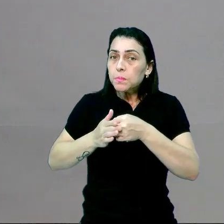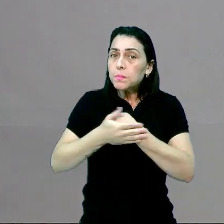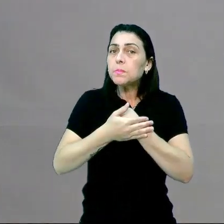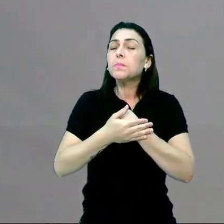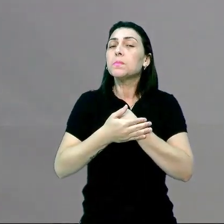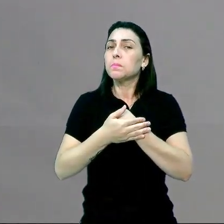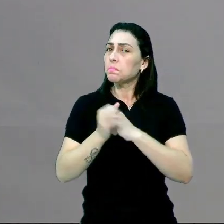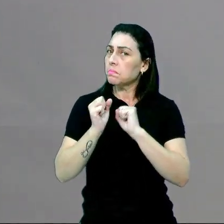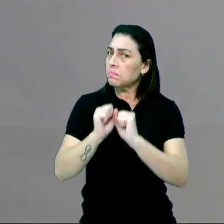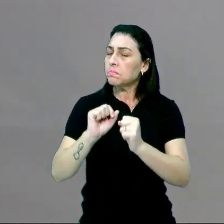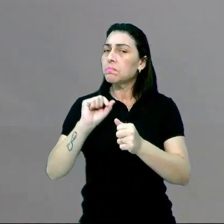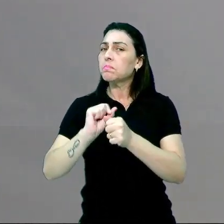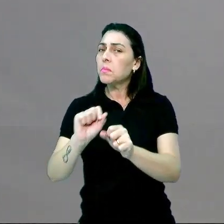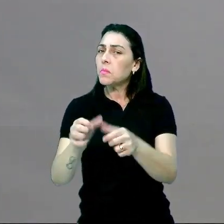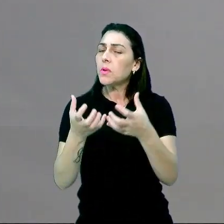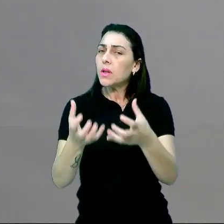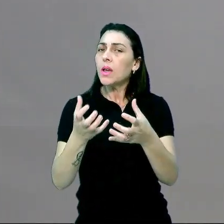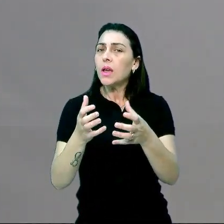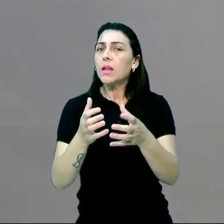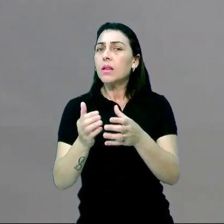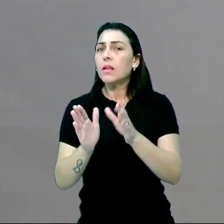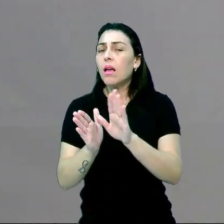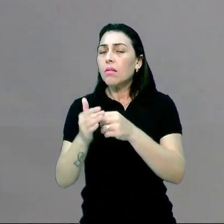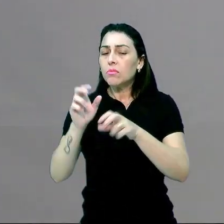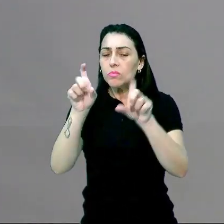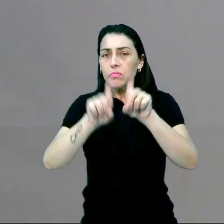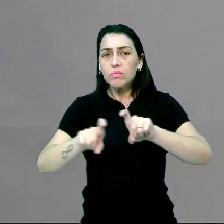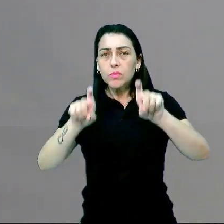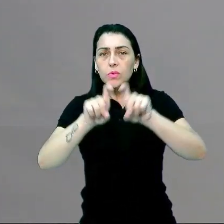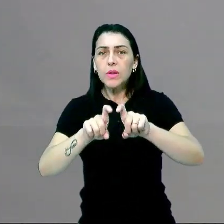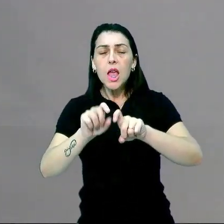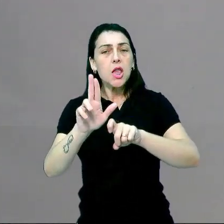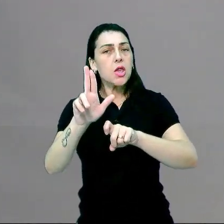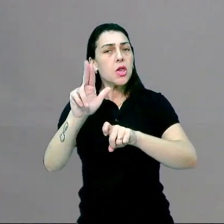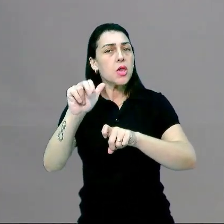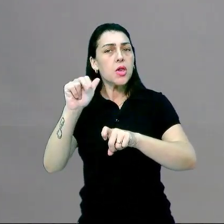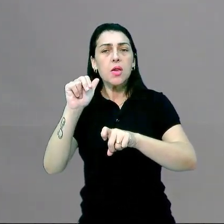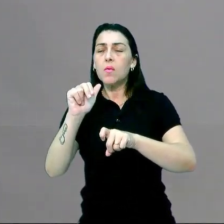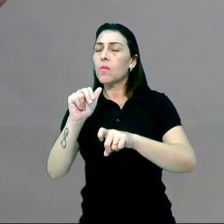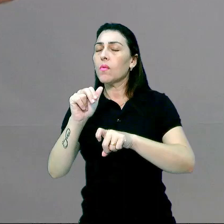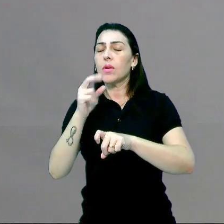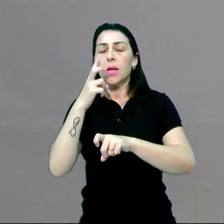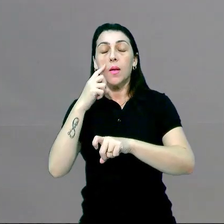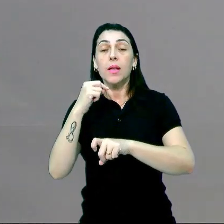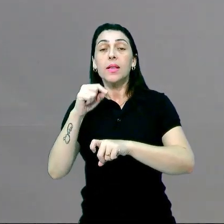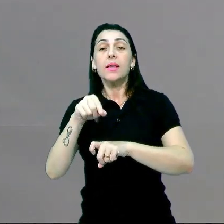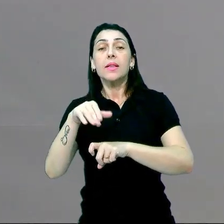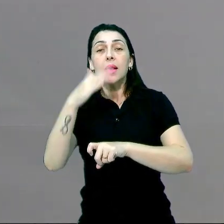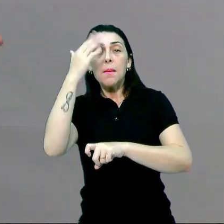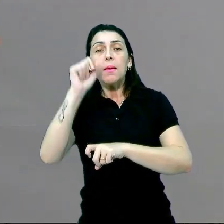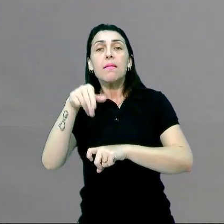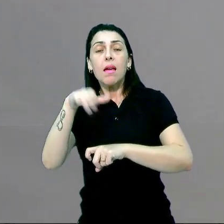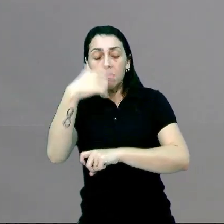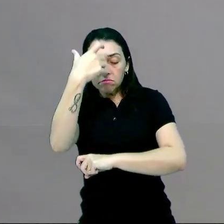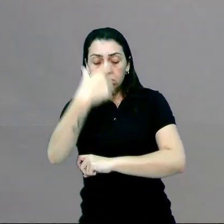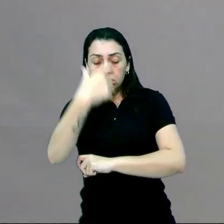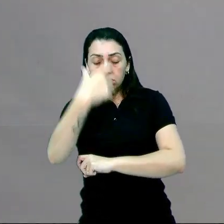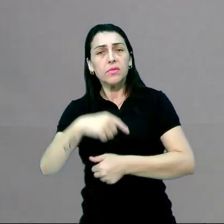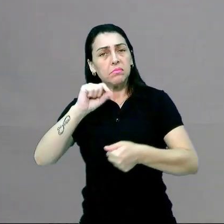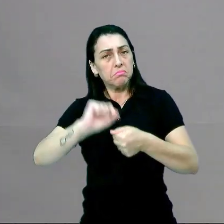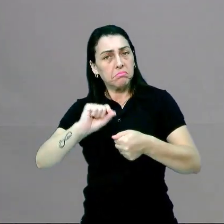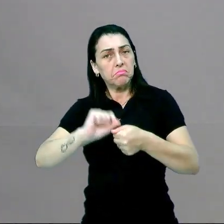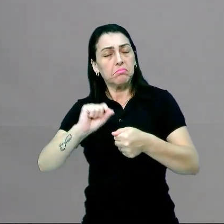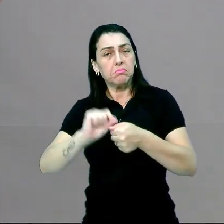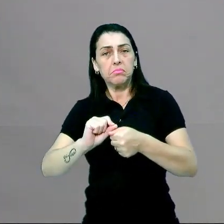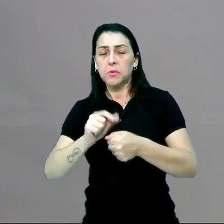um anônimo, eu posso fazer o que eu quiser atrás da tela do computador, que ninguém vai saber quem eu sou. Eu posso dizer o que eu quiser, fazer o que